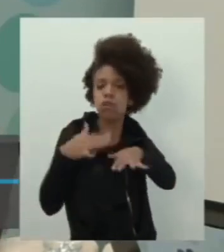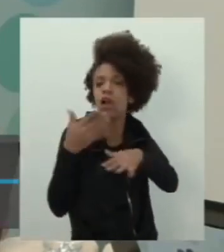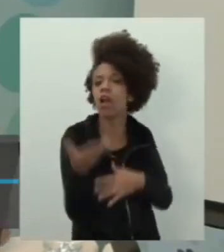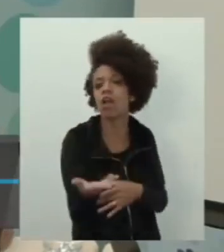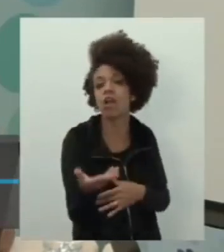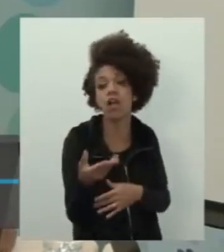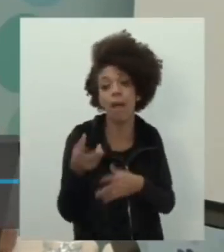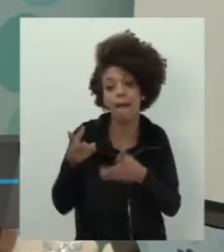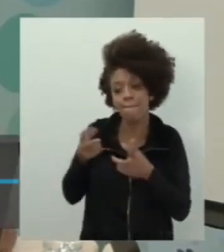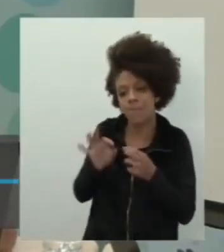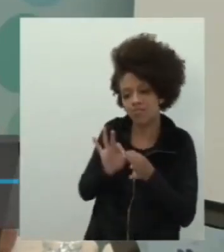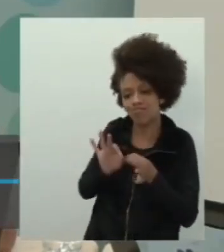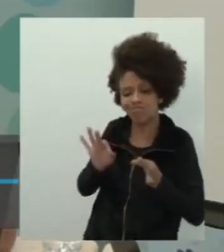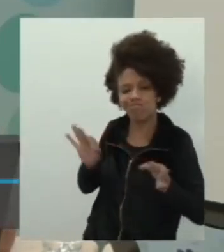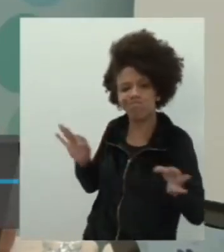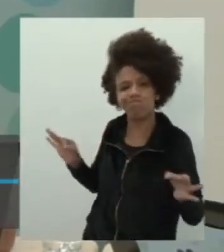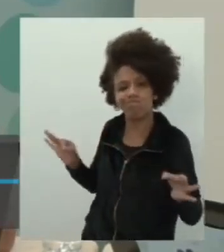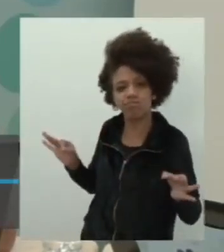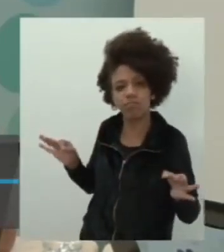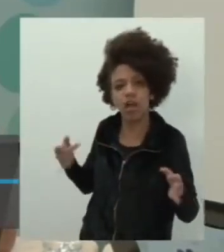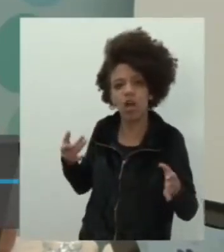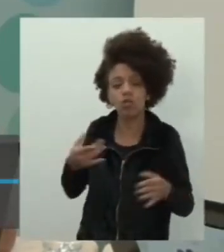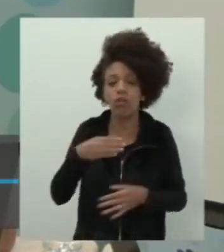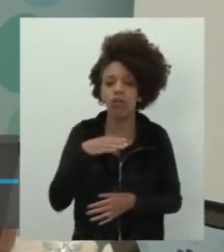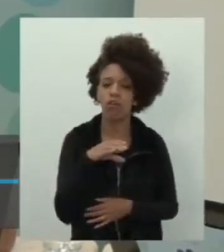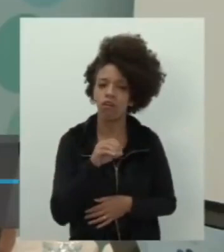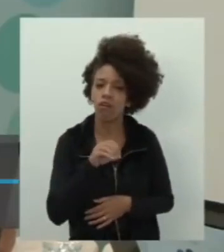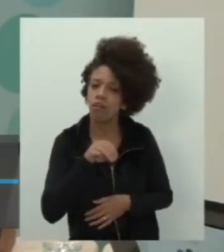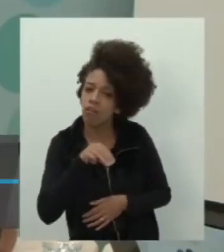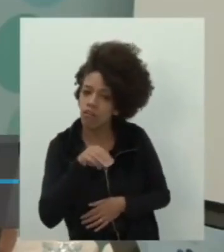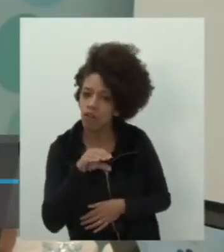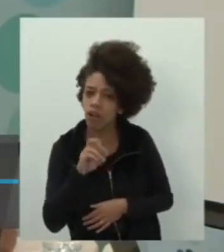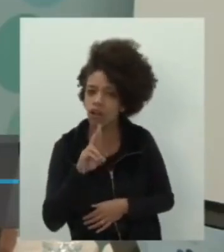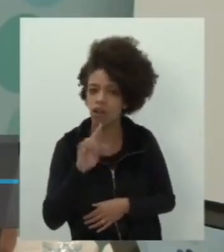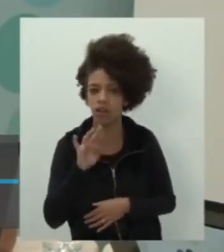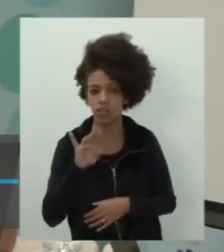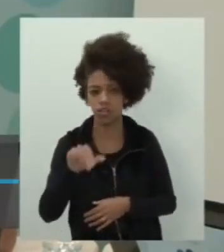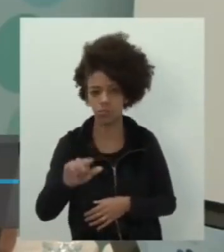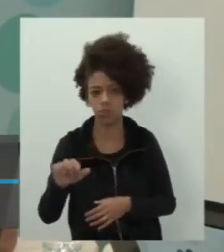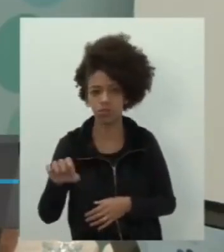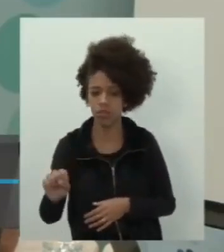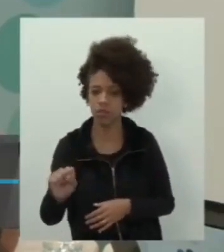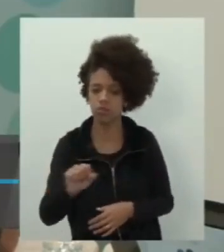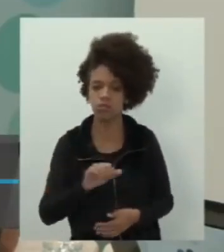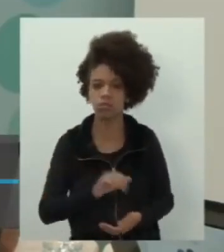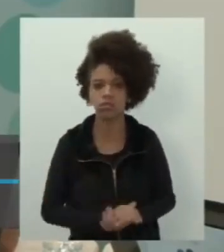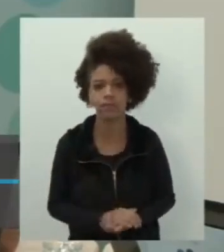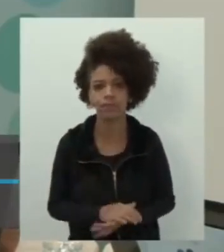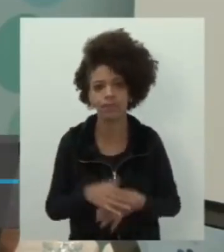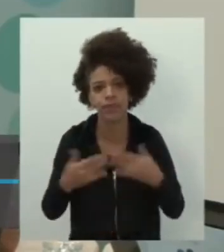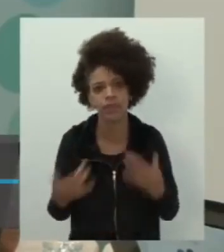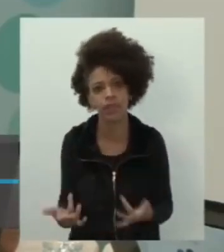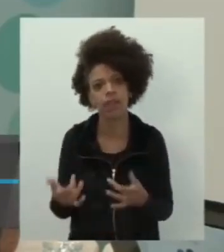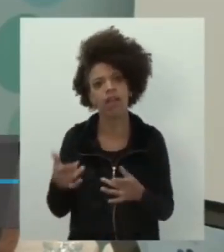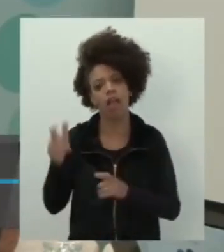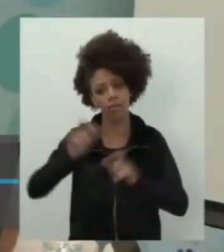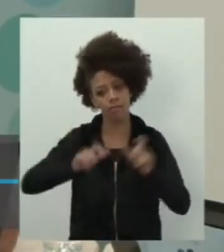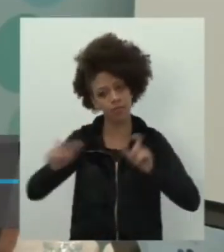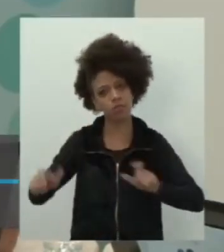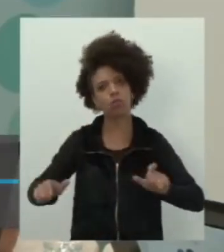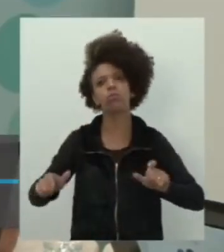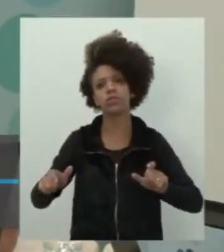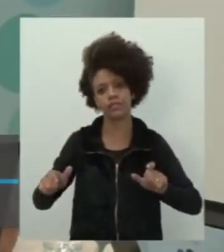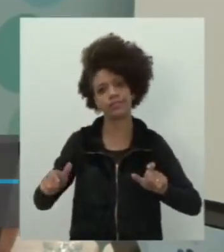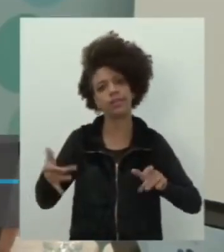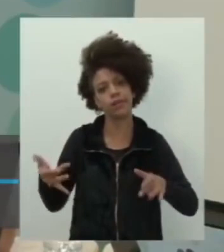um certo distanciamento, a partir do contraste, quando percebemos que mudou muita coisa. Mas há pessoas que já respondem a isto, porém